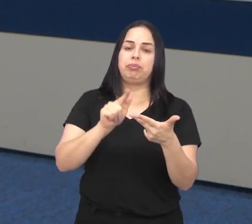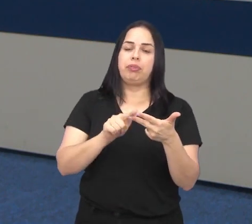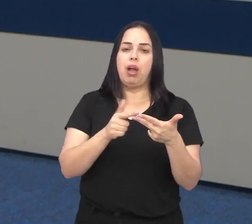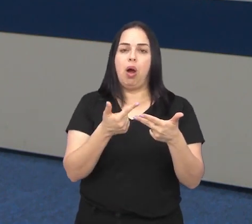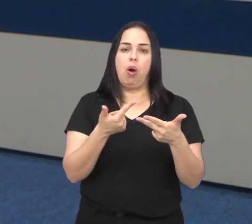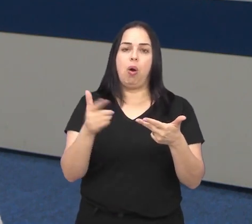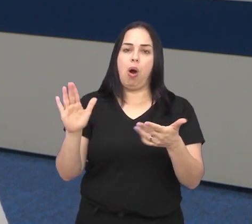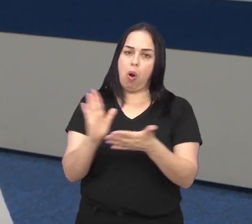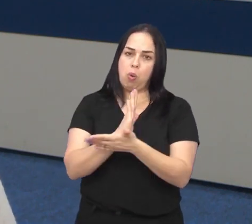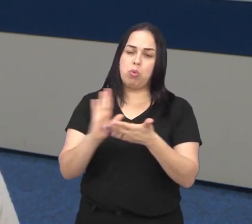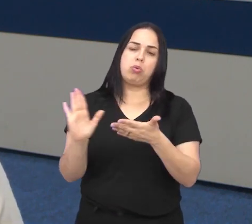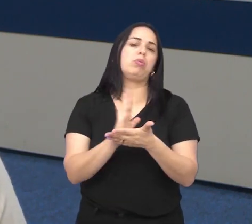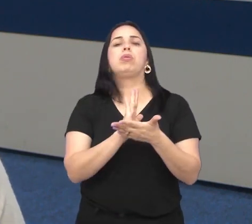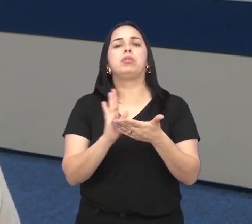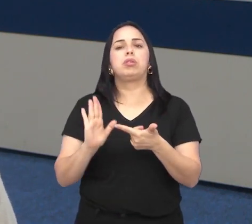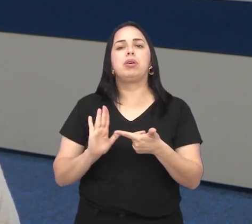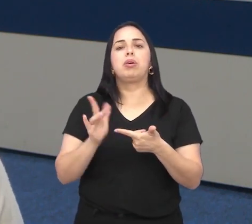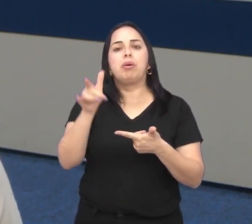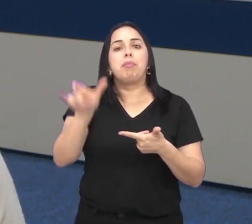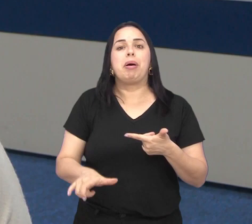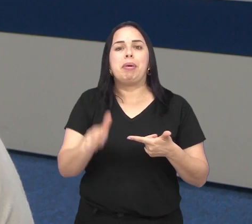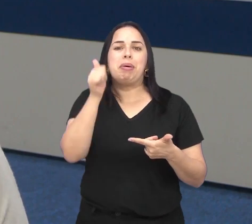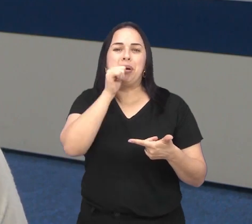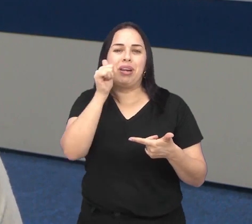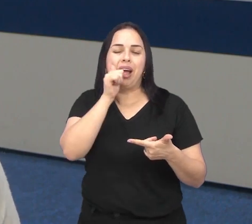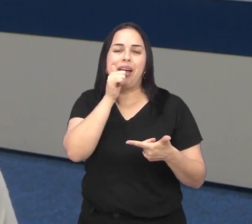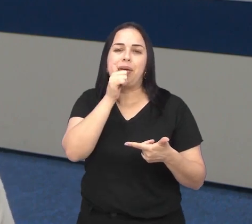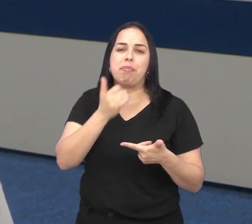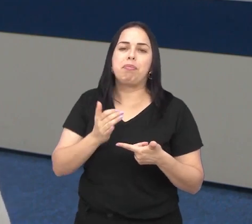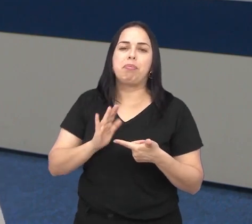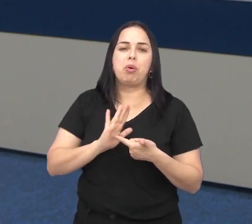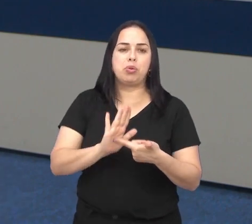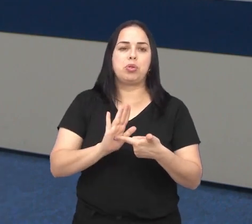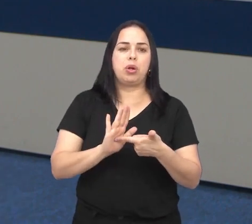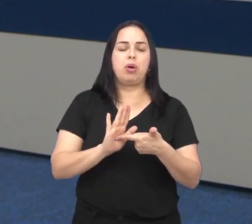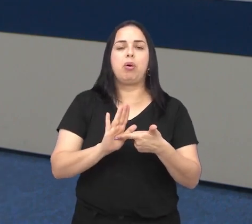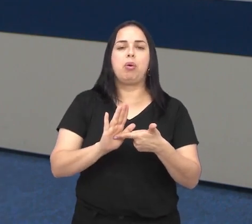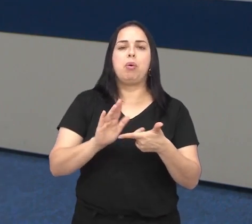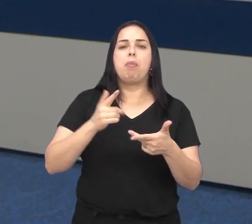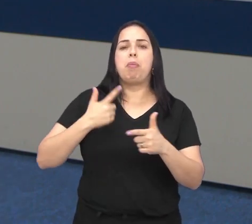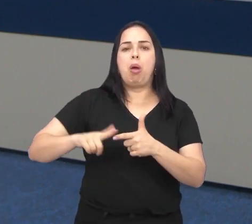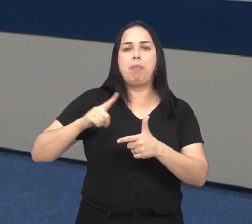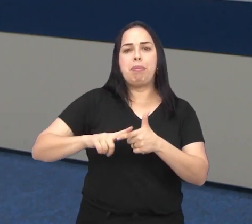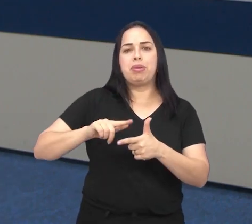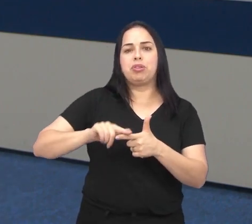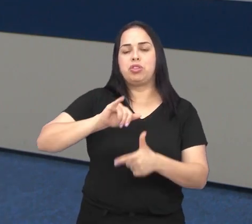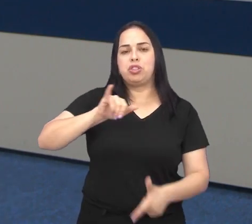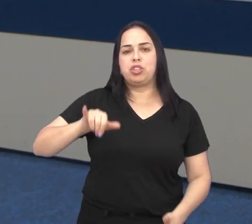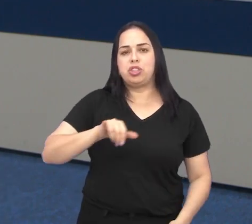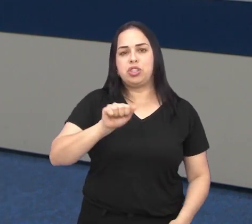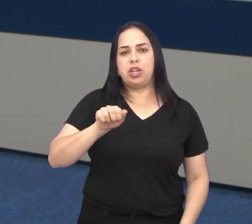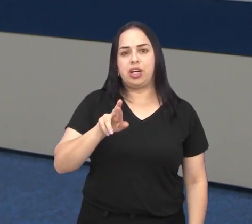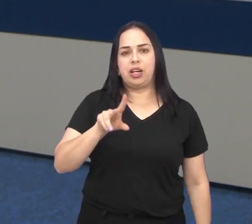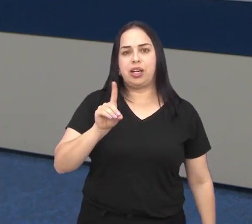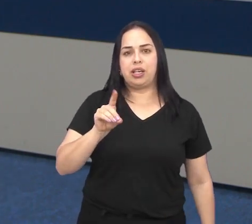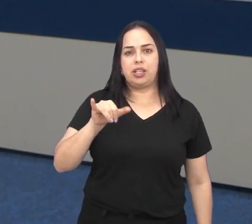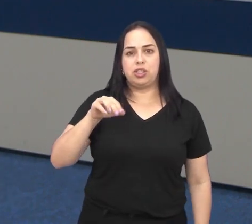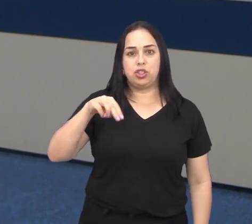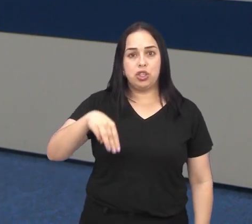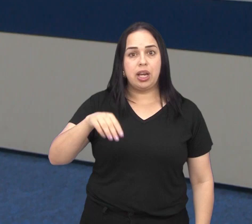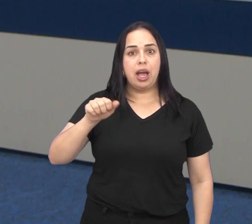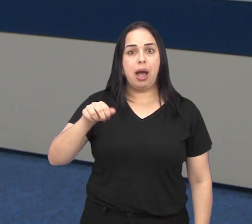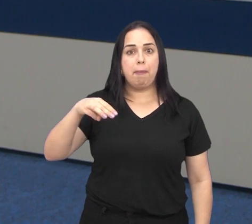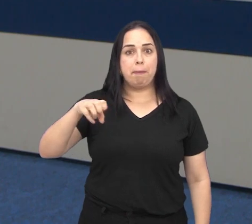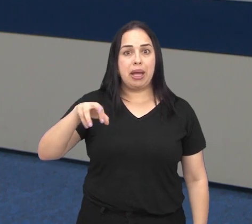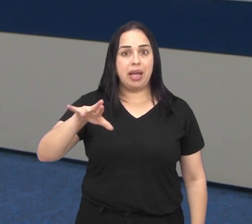Outros moradores colocaram aqui o problema, outra moradora colocou o problema aqui do Jardim América, que o Jardim América tem